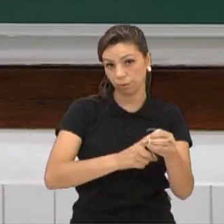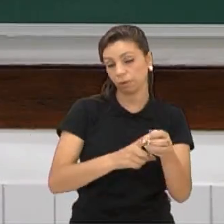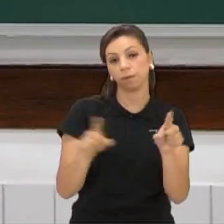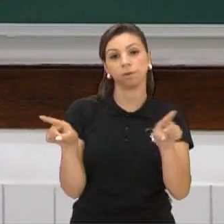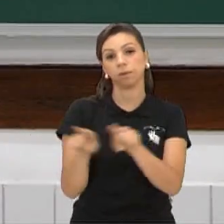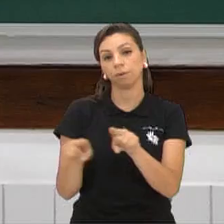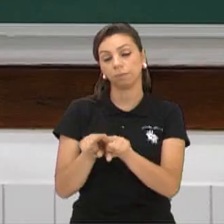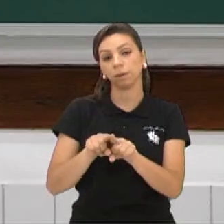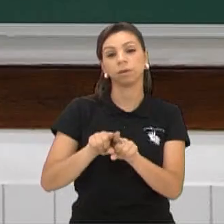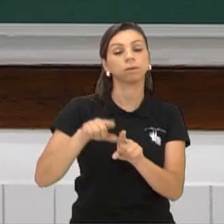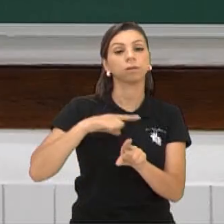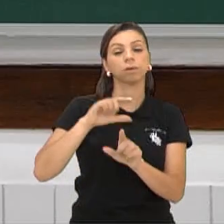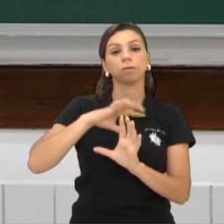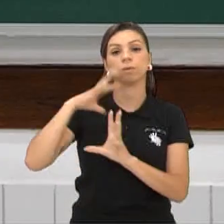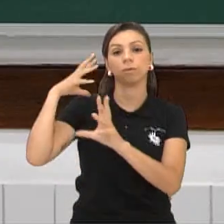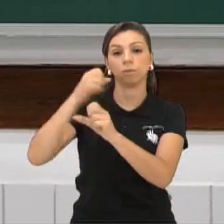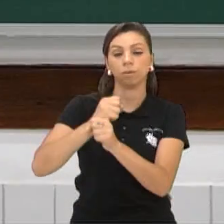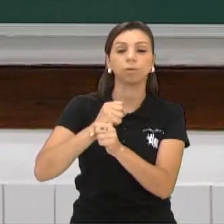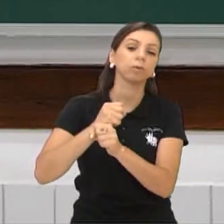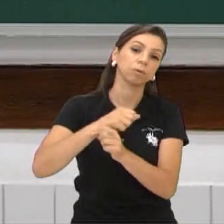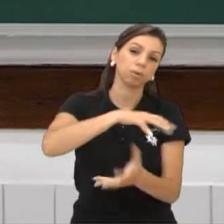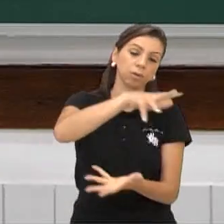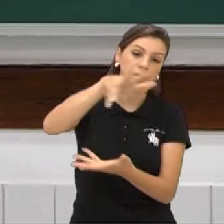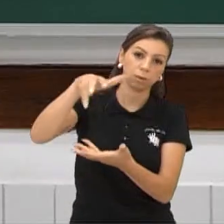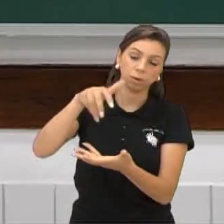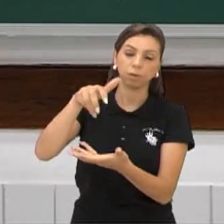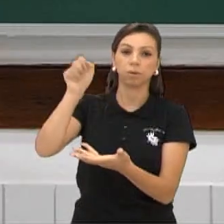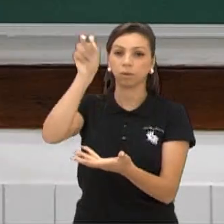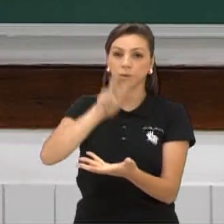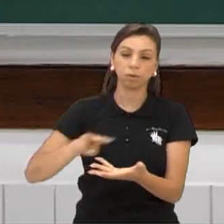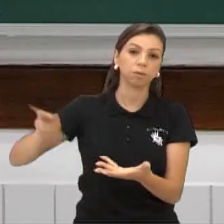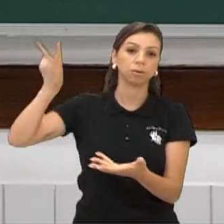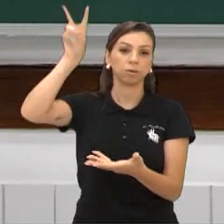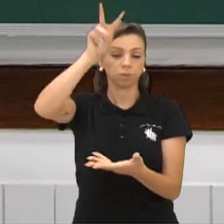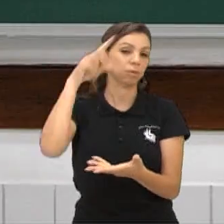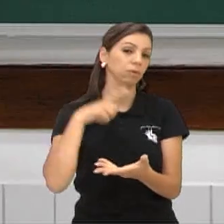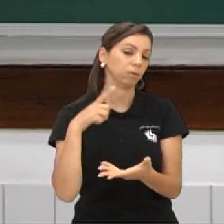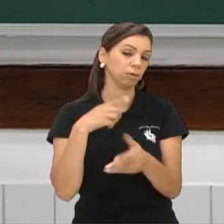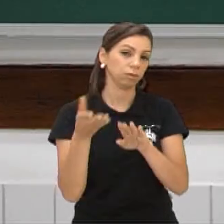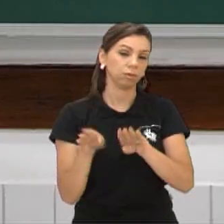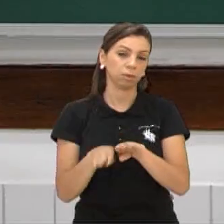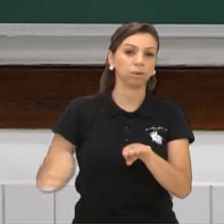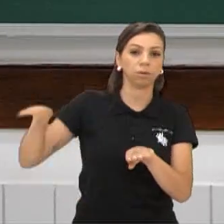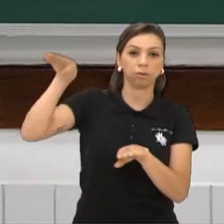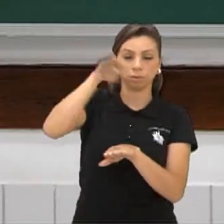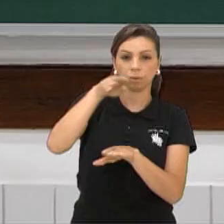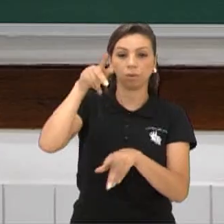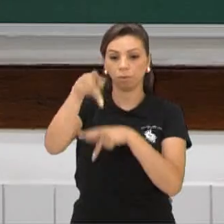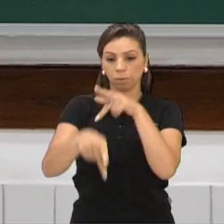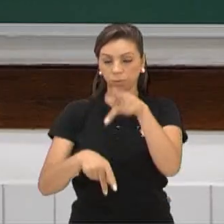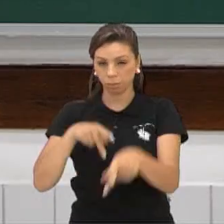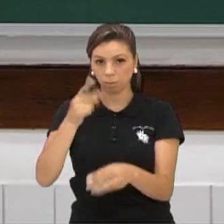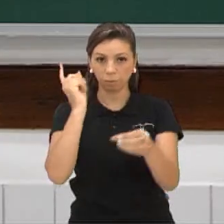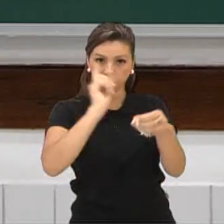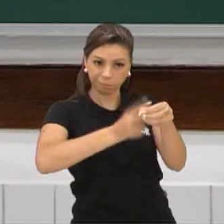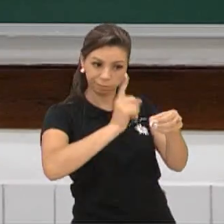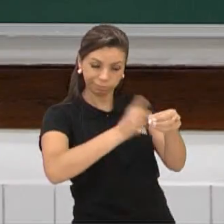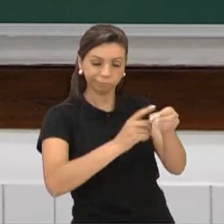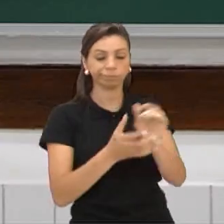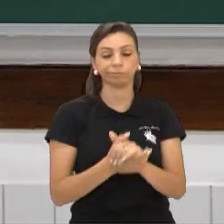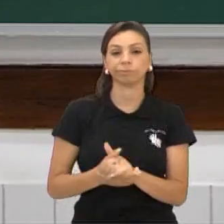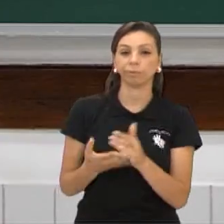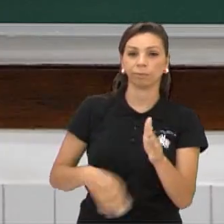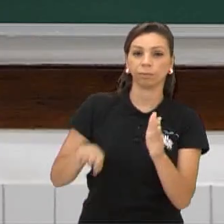de toda a estrutura mundial hoje em dia visualizada, temos uma soberania urbana, chegando no estado do